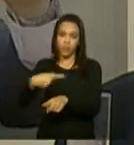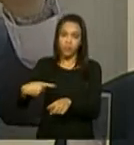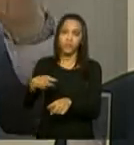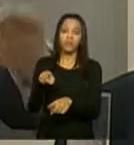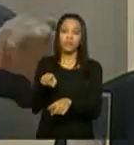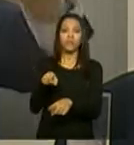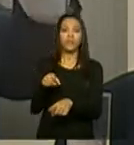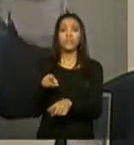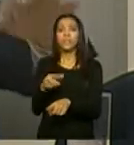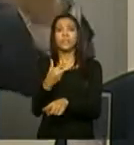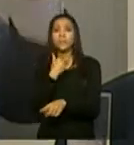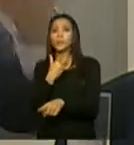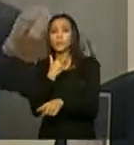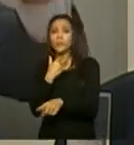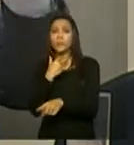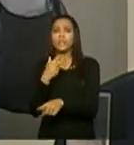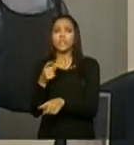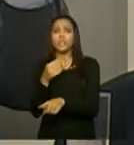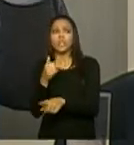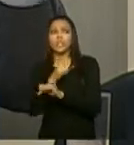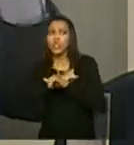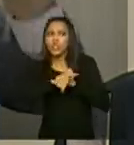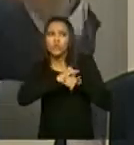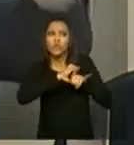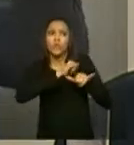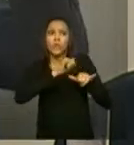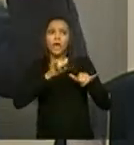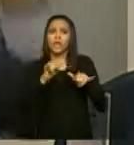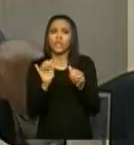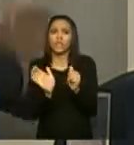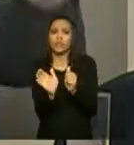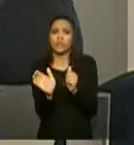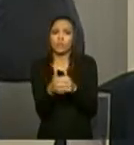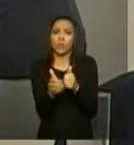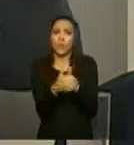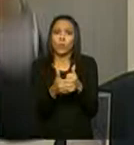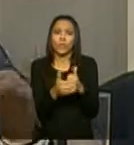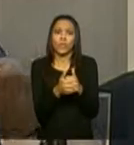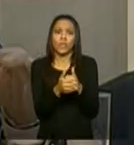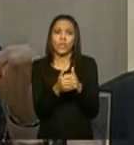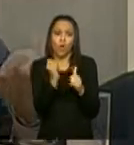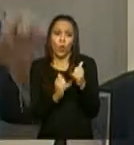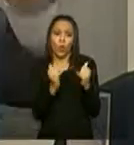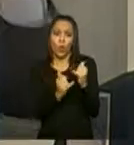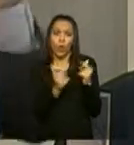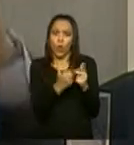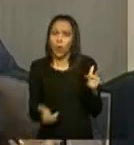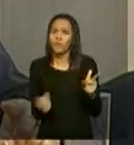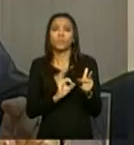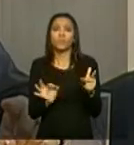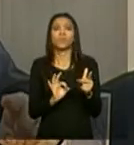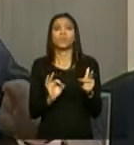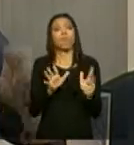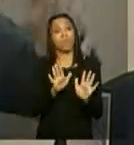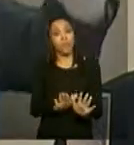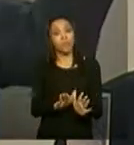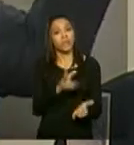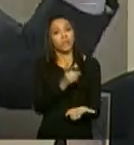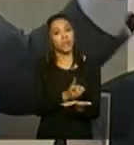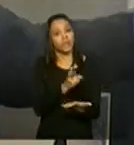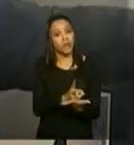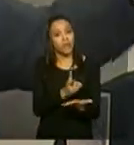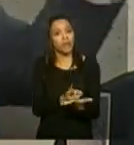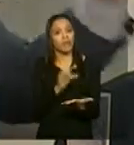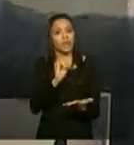disse divulgue ipsis literis sem esconder nenhuma vírgula o laudo na íntegra mas que se preserve as